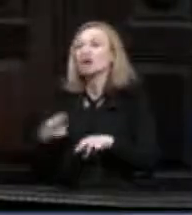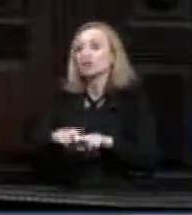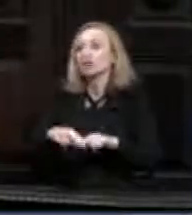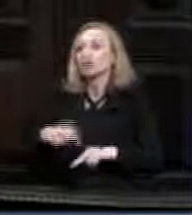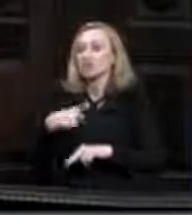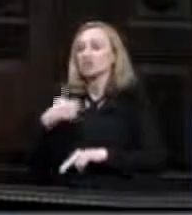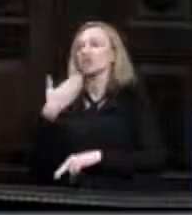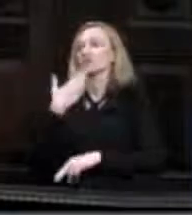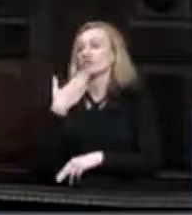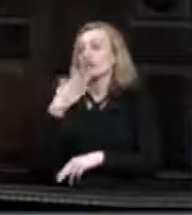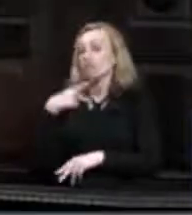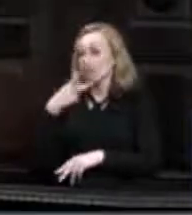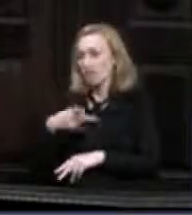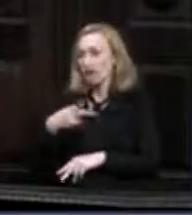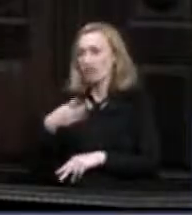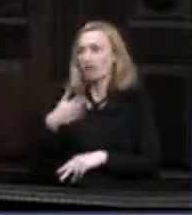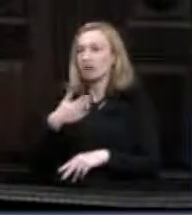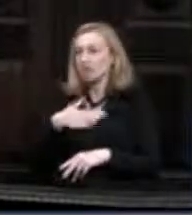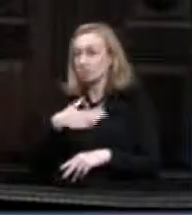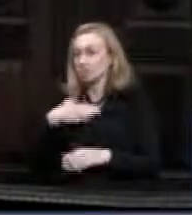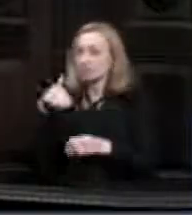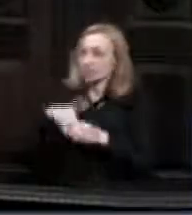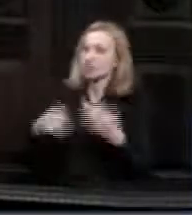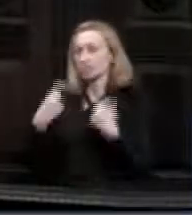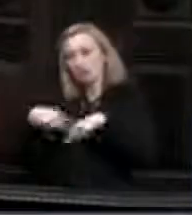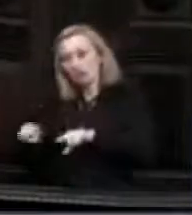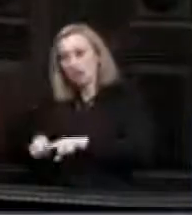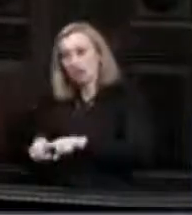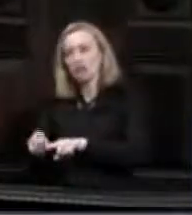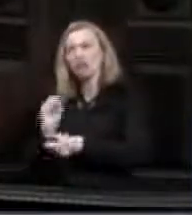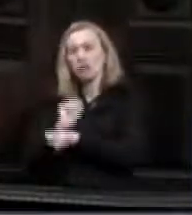a minha posição contrária, aguardando o aprimoramento do